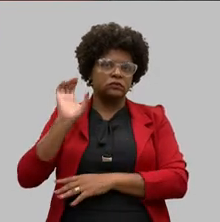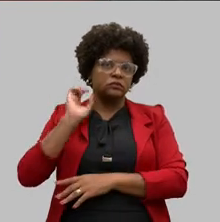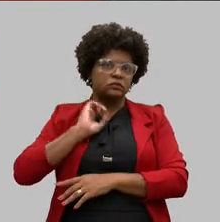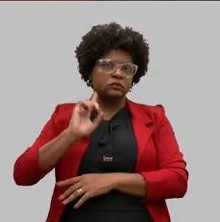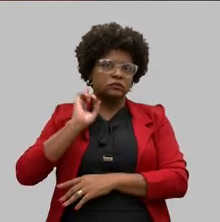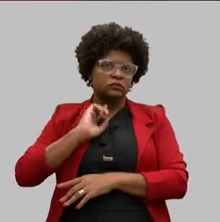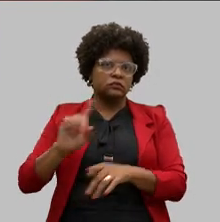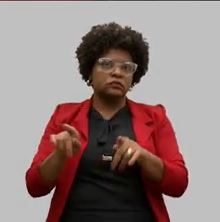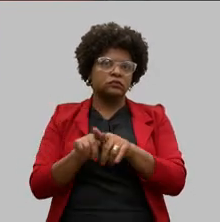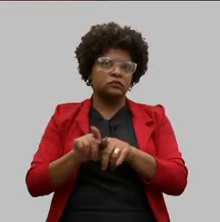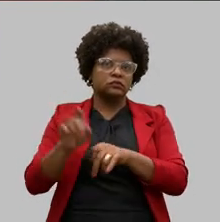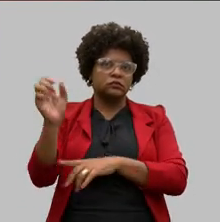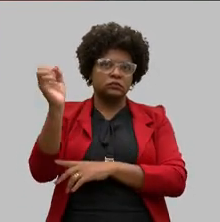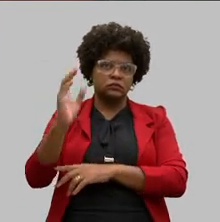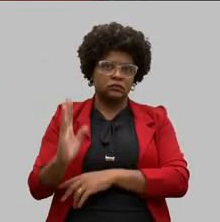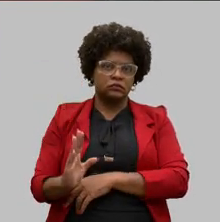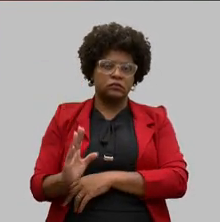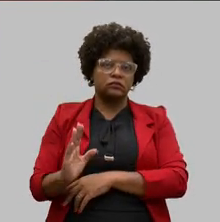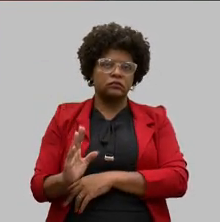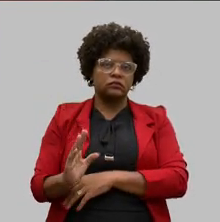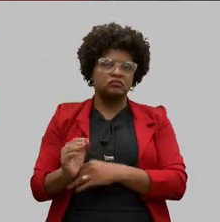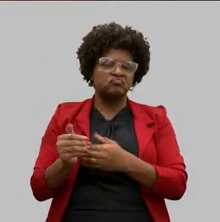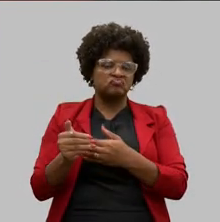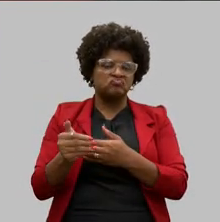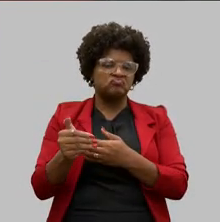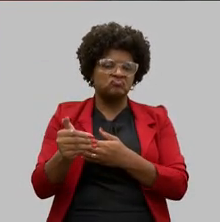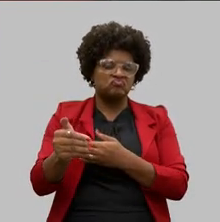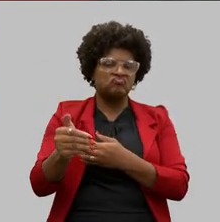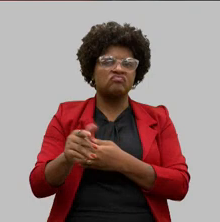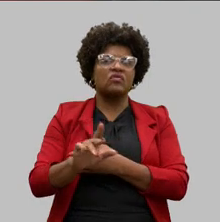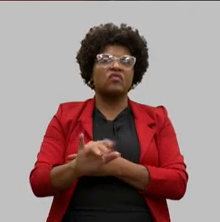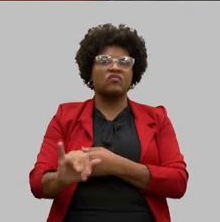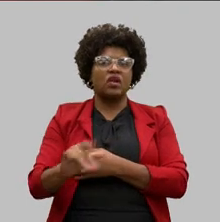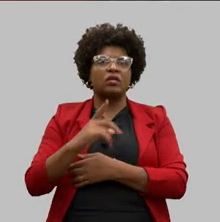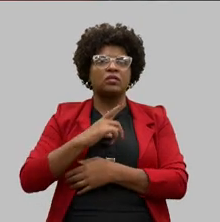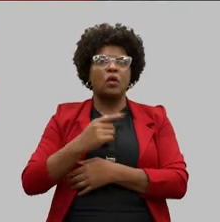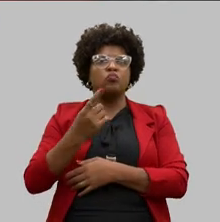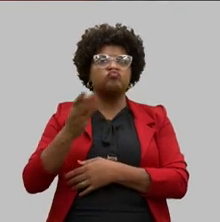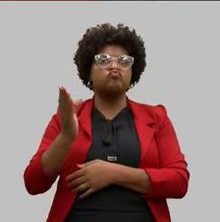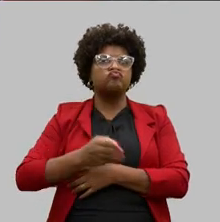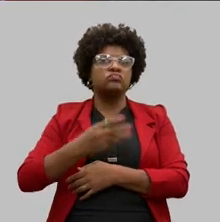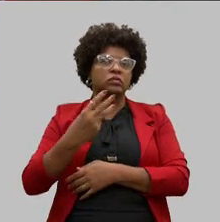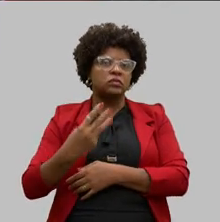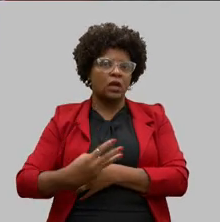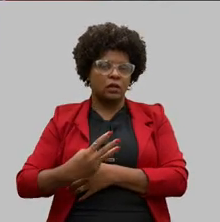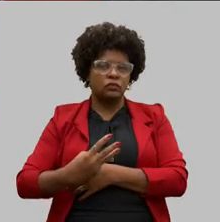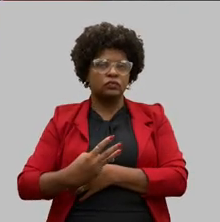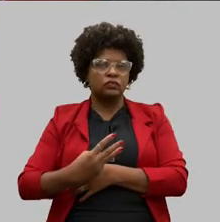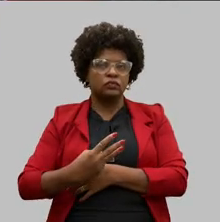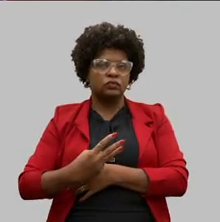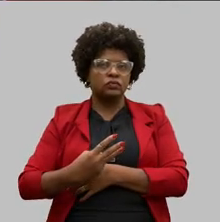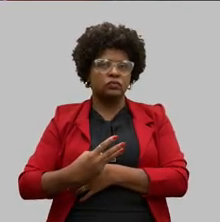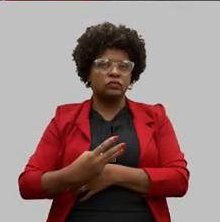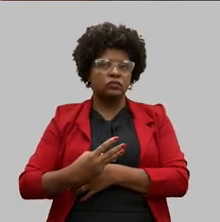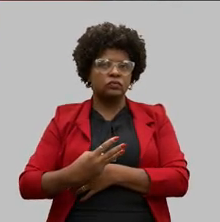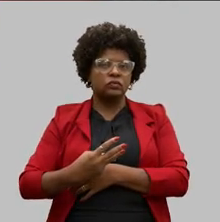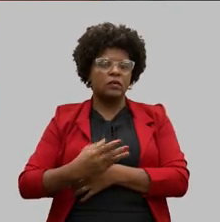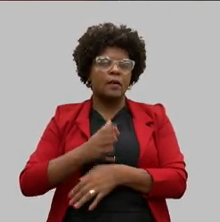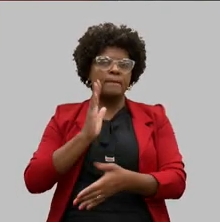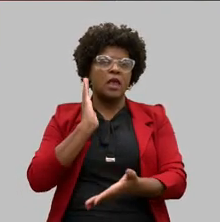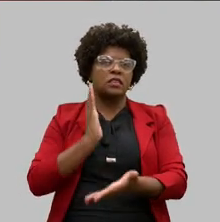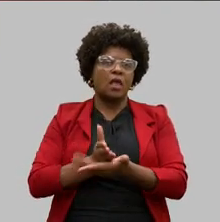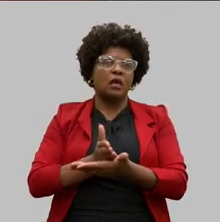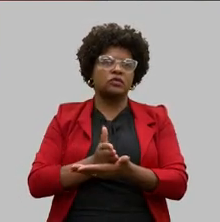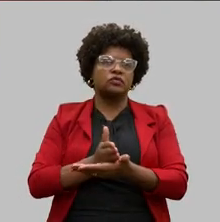mesmo cenário em poucos anos nós teremos 1 ter e daqui a pouco metade da